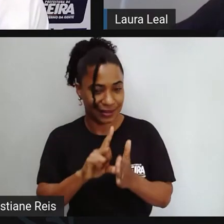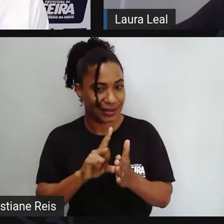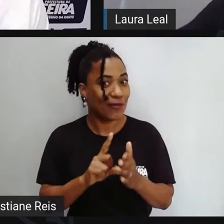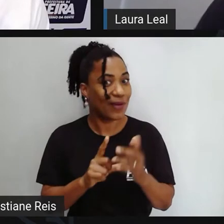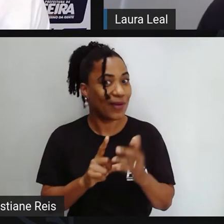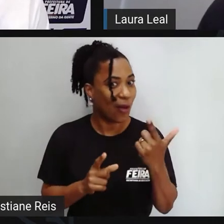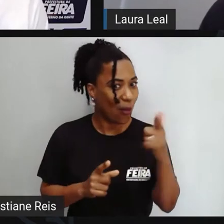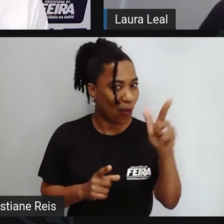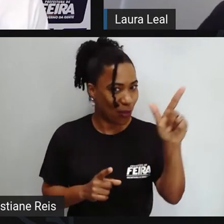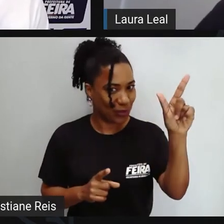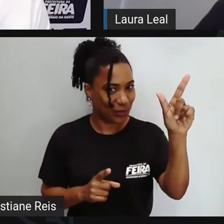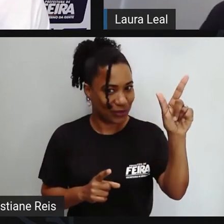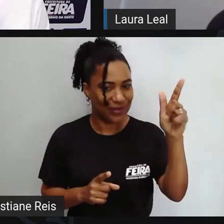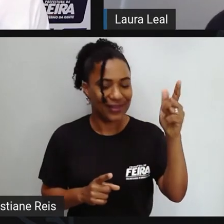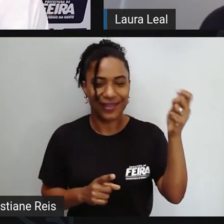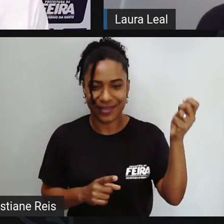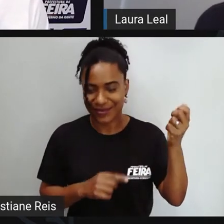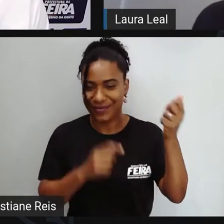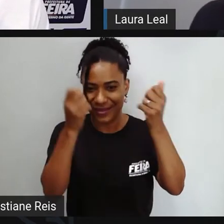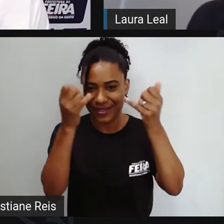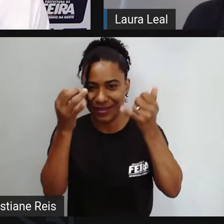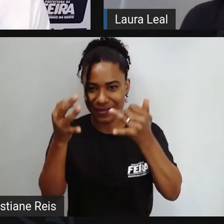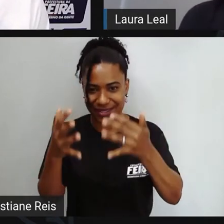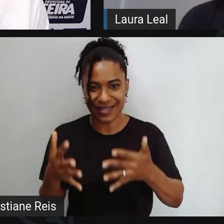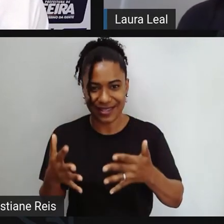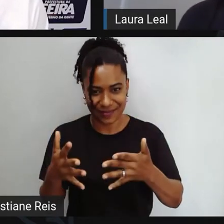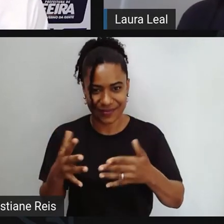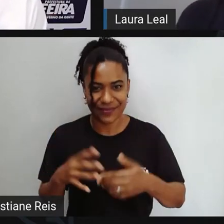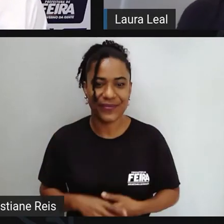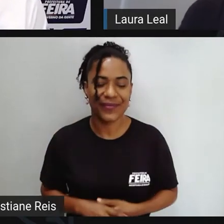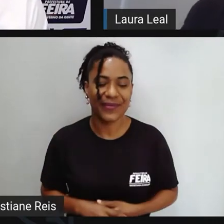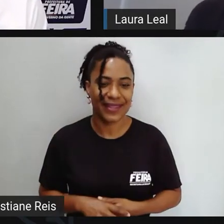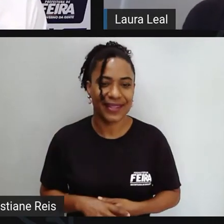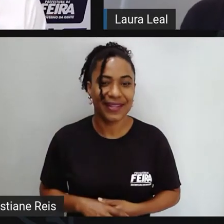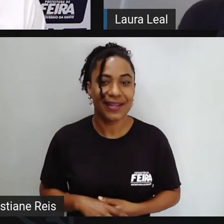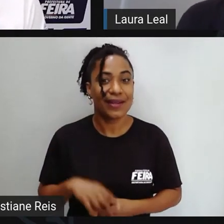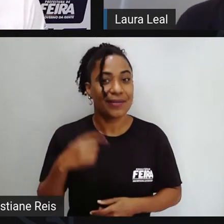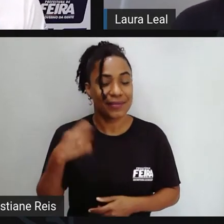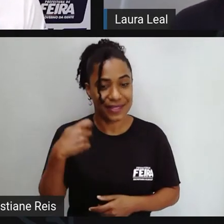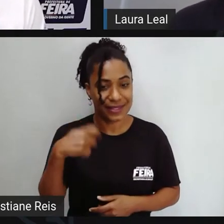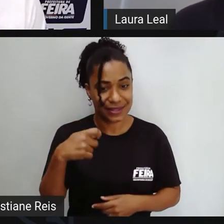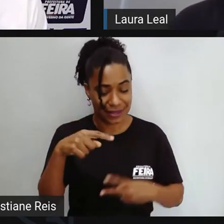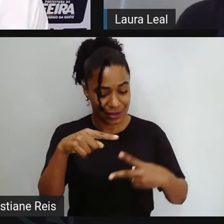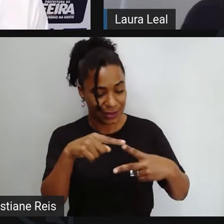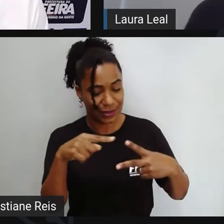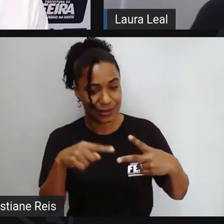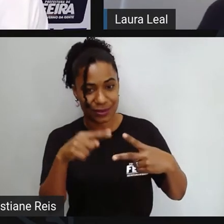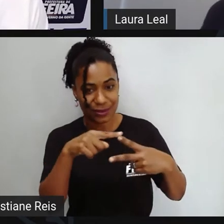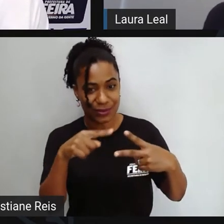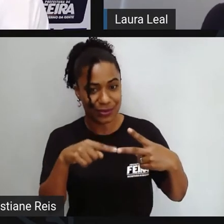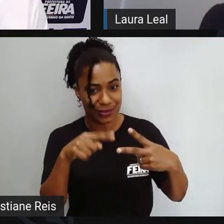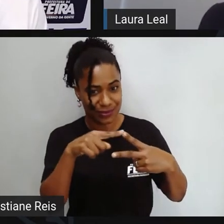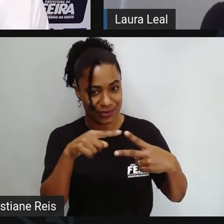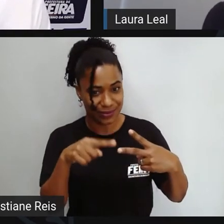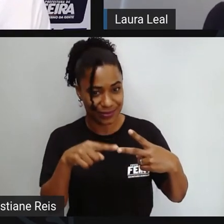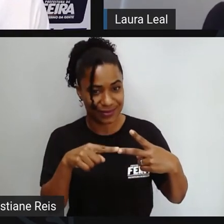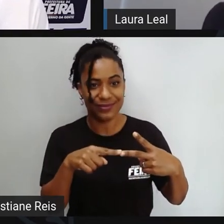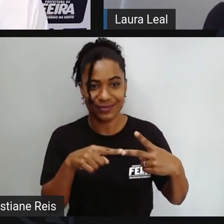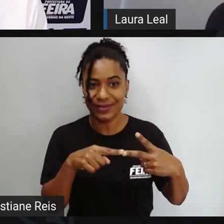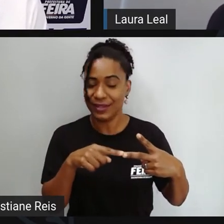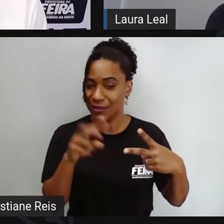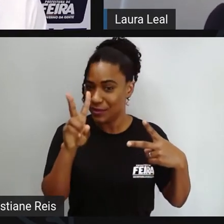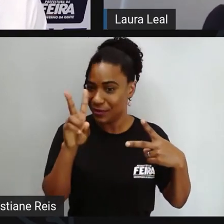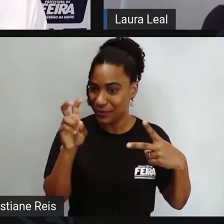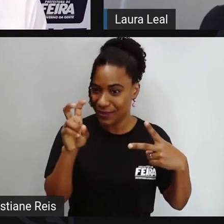porque acho que para a gente discutir o que a gente vai discutir, a gente precisa entender dois termos, né, dois assuntos